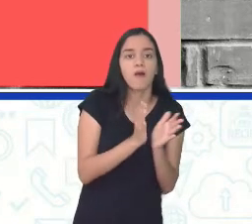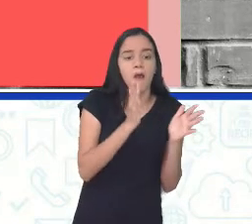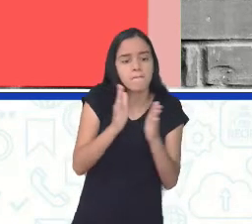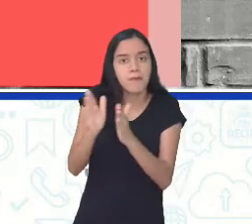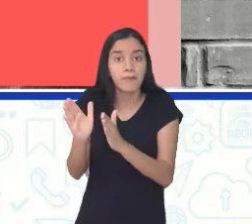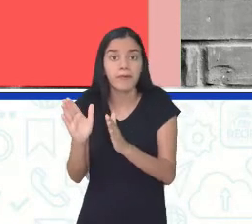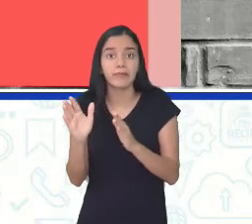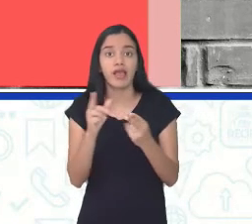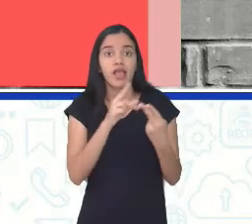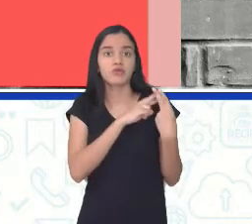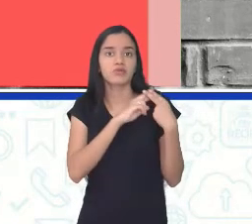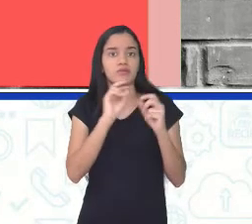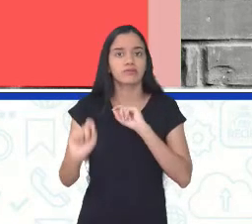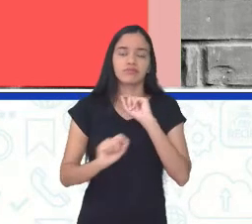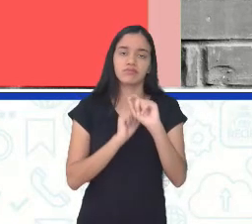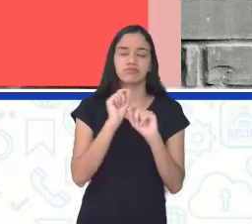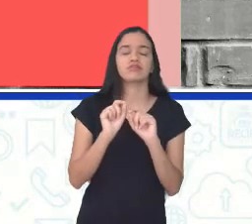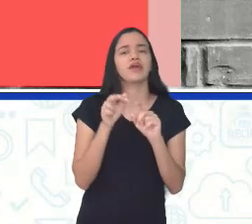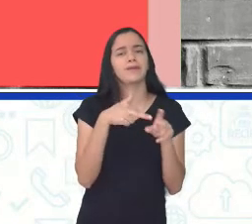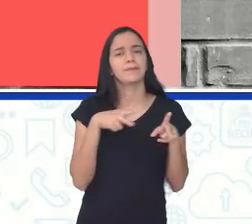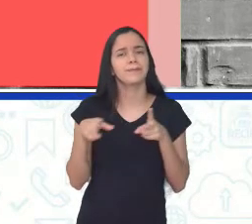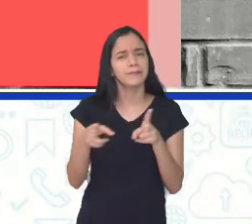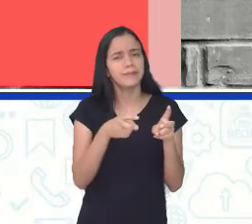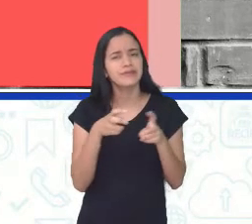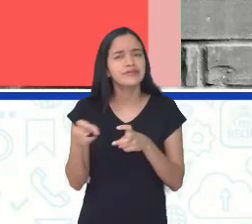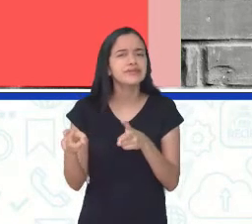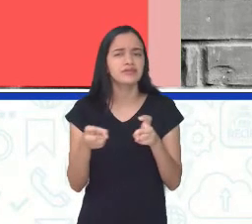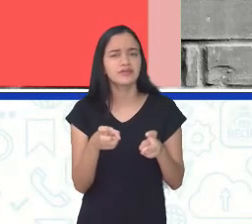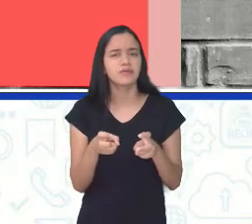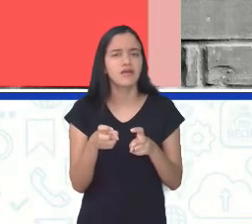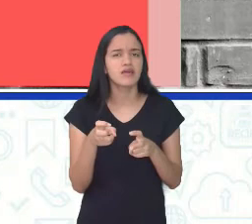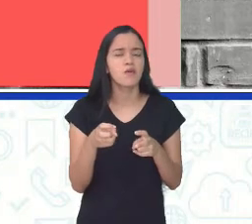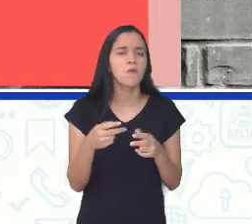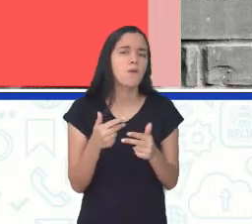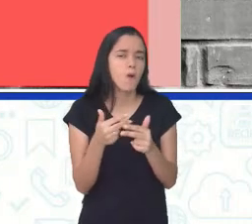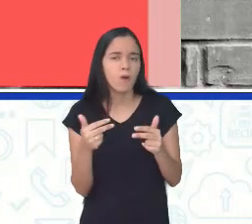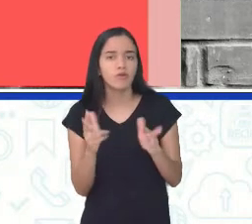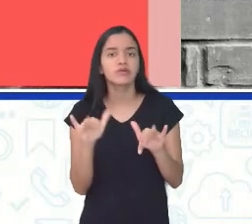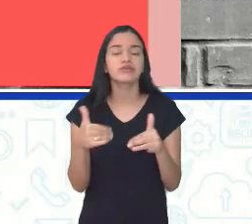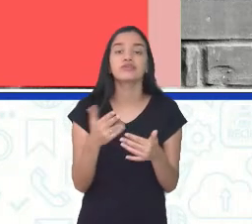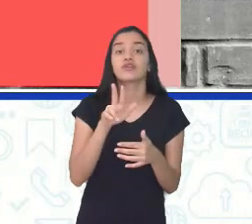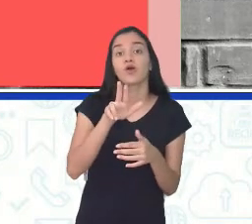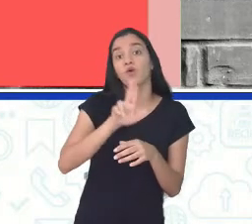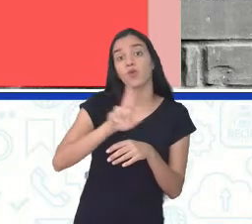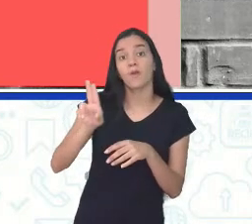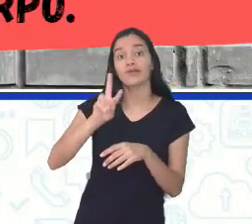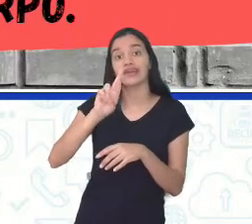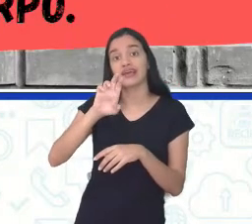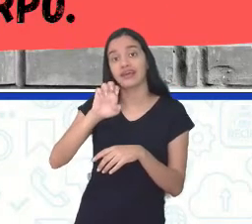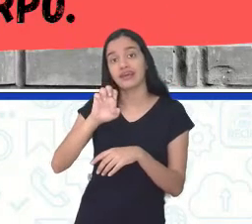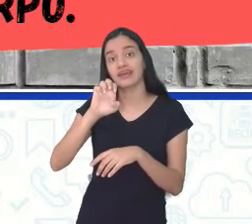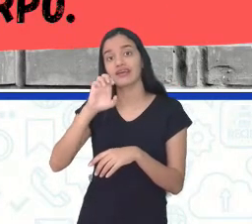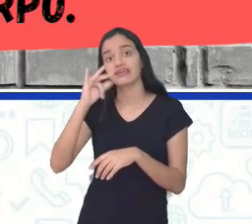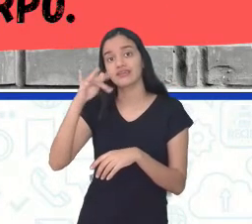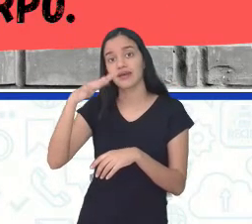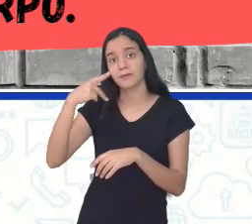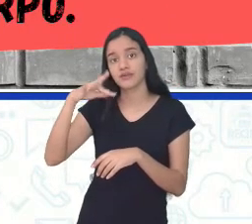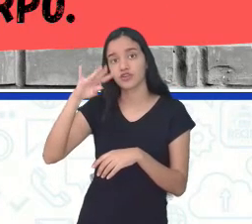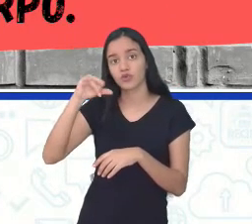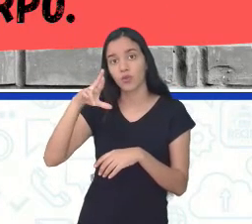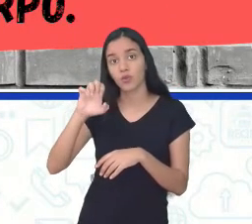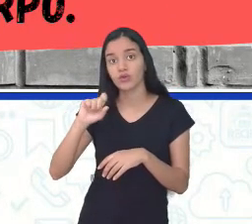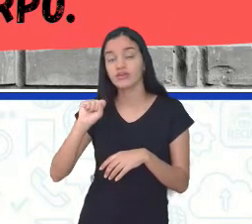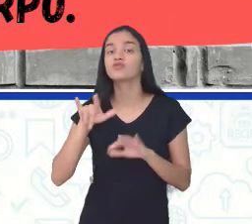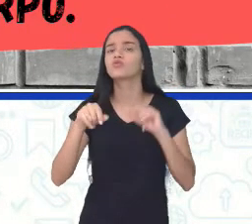são responsáveis, né, em perceber alguma coisa, e eles são chamados de receptores. E a gente vai ver agora o que